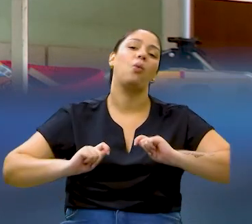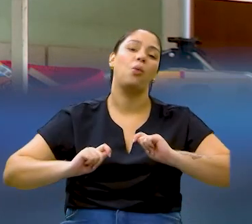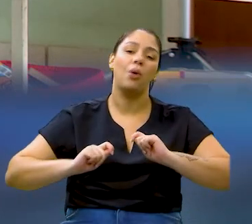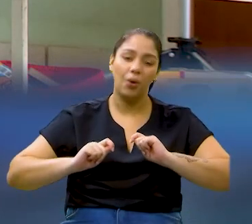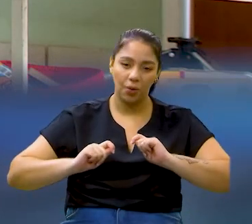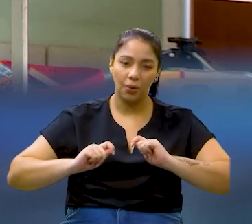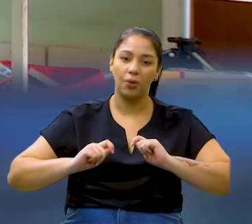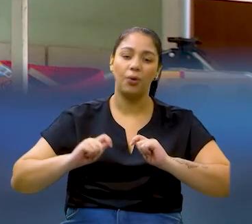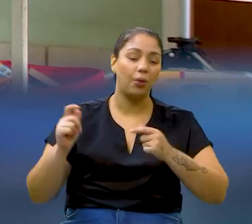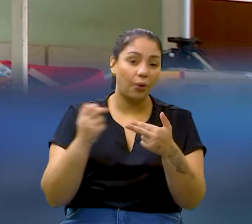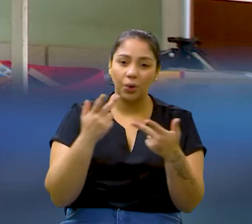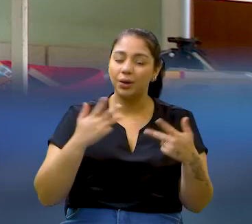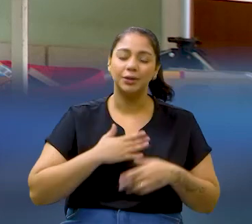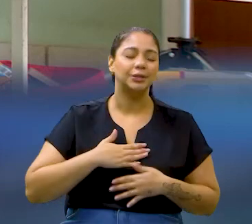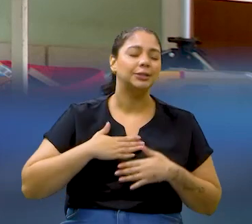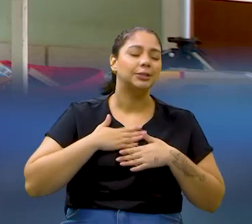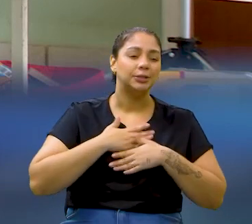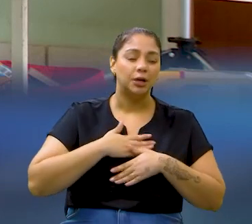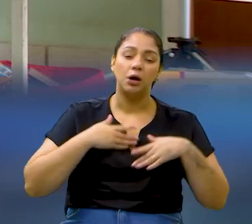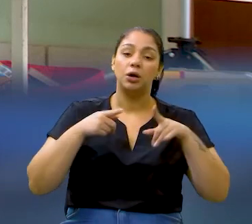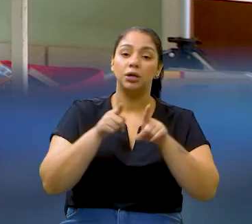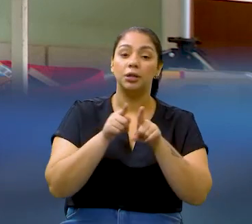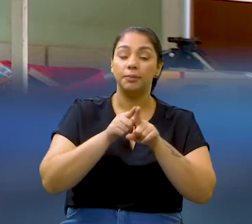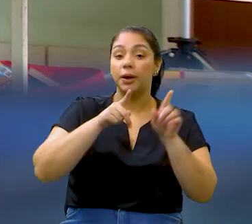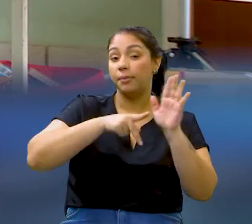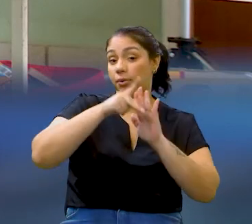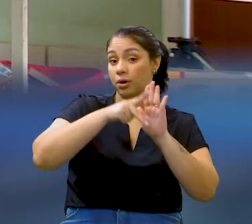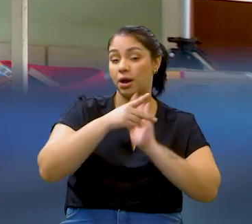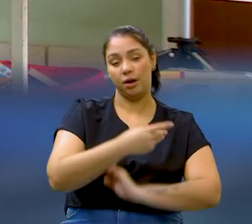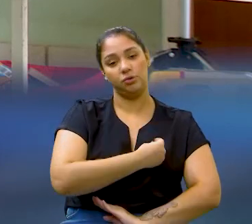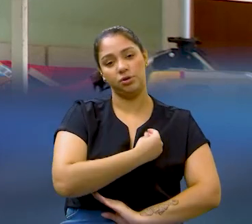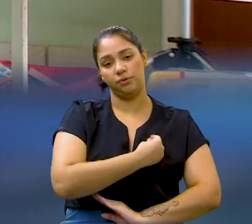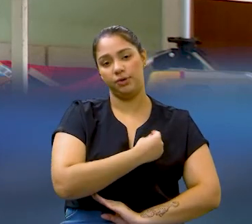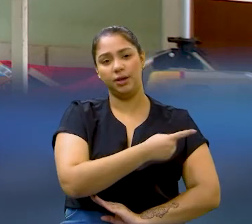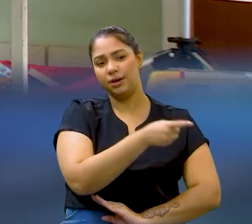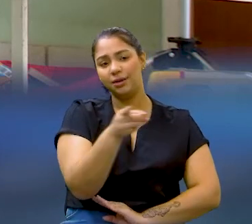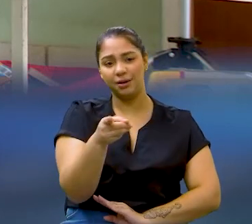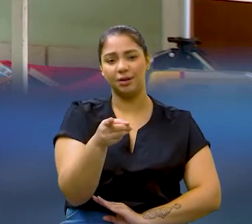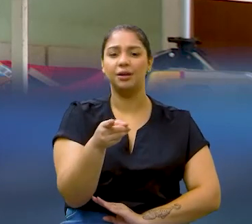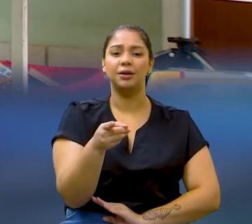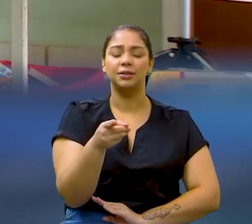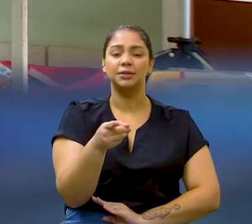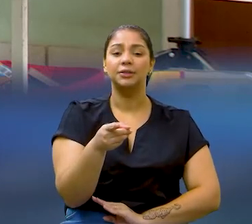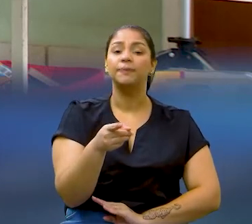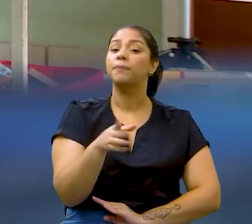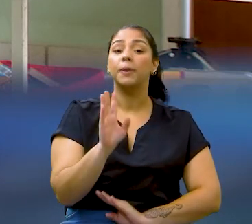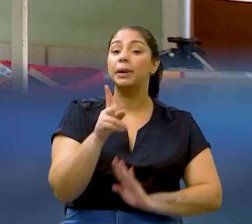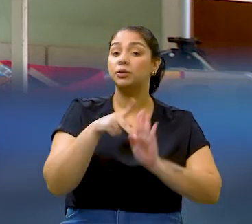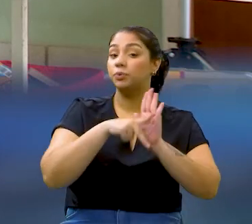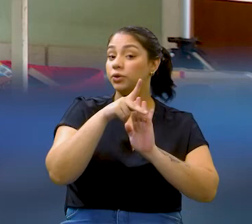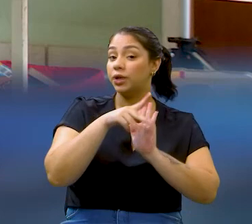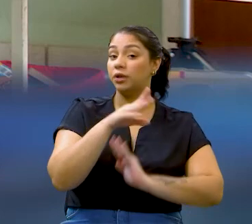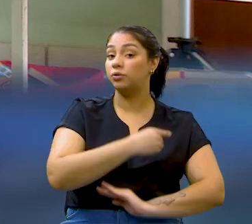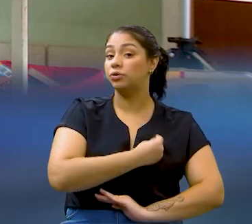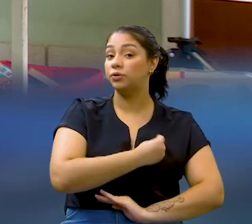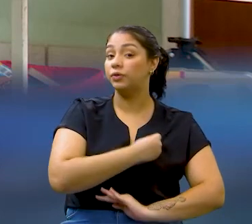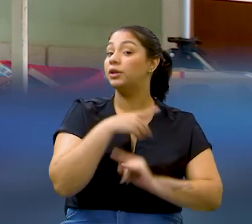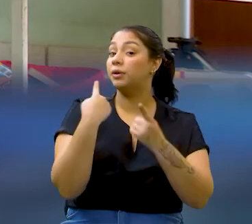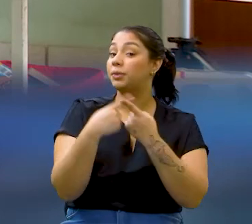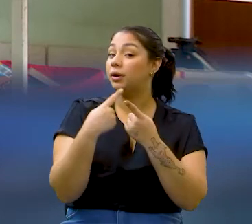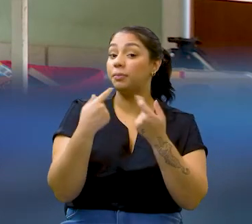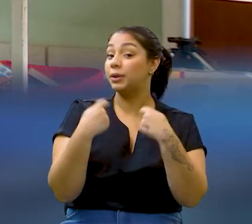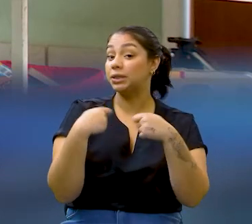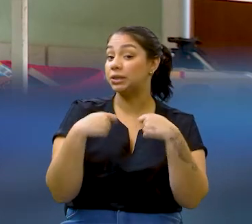as suas vocações e que eles tenham um projeto de vida. Mas só que o projeto de vida tem que ter começo,